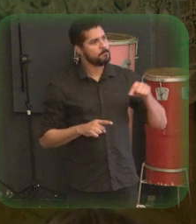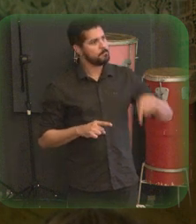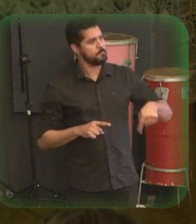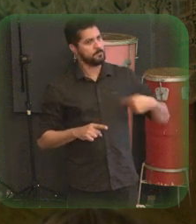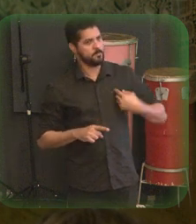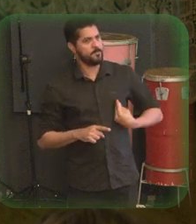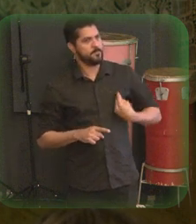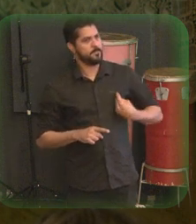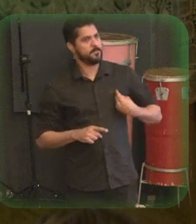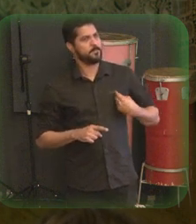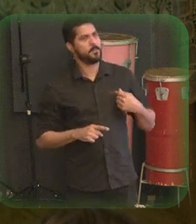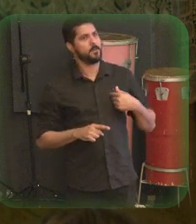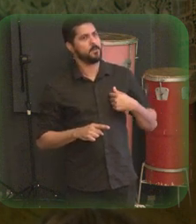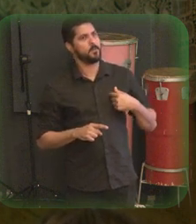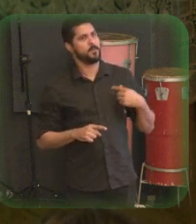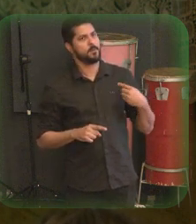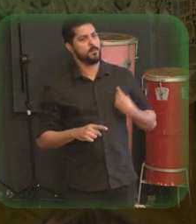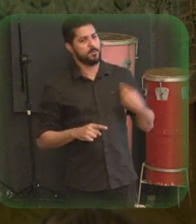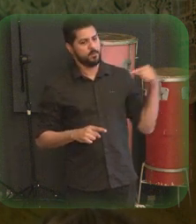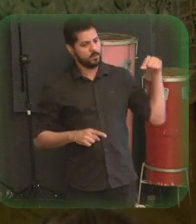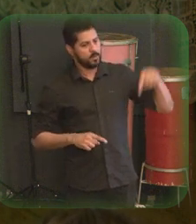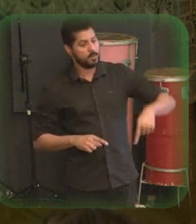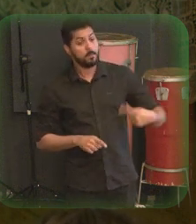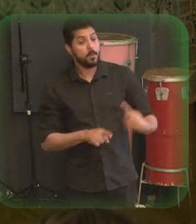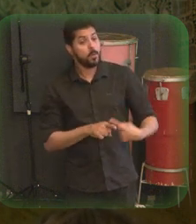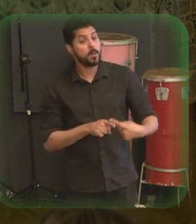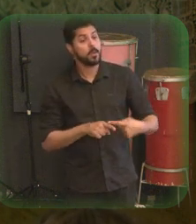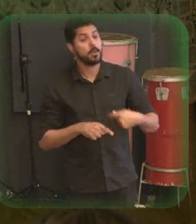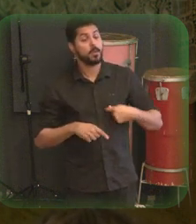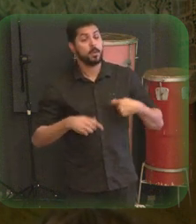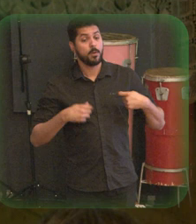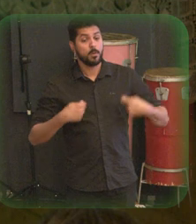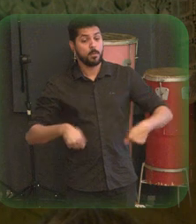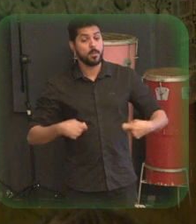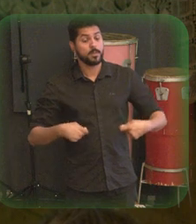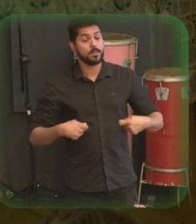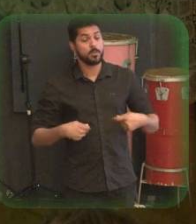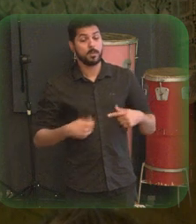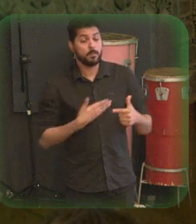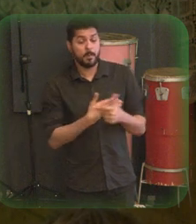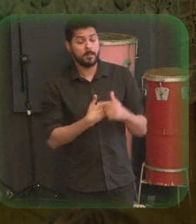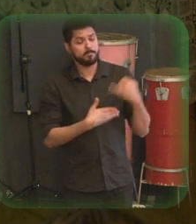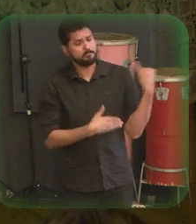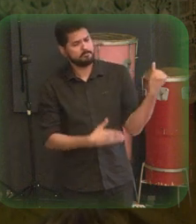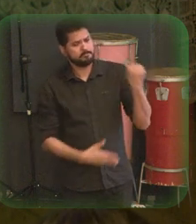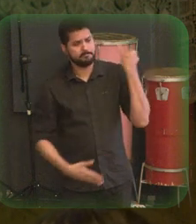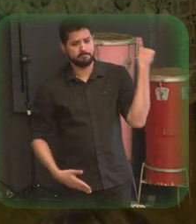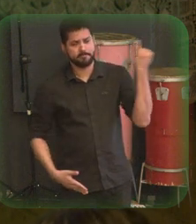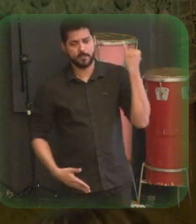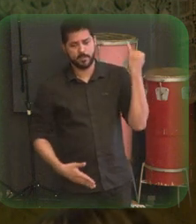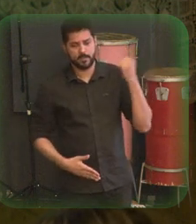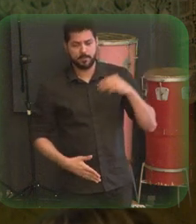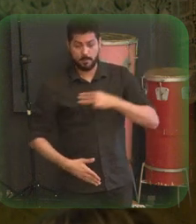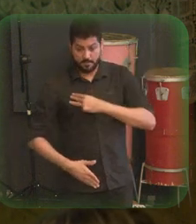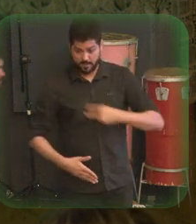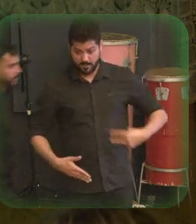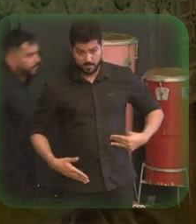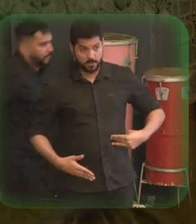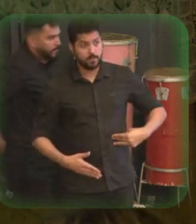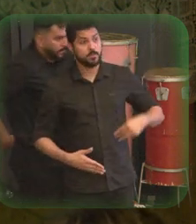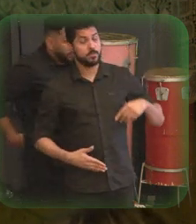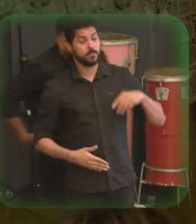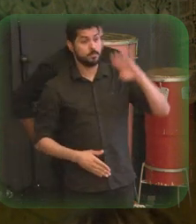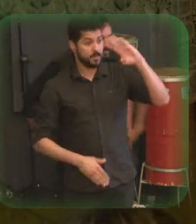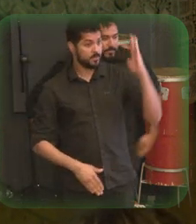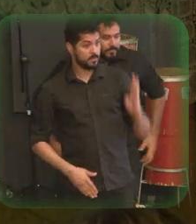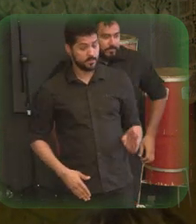Eu estou aqui para dar conta, prezados e prezadas, daquilo que eu considero que é um papel fundamental de um ministro de Estado,